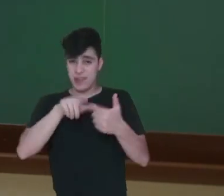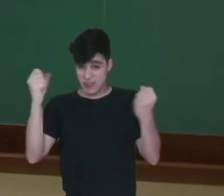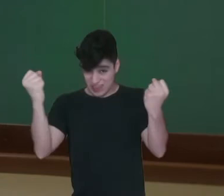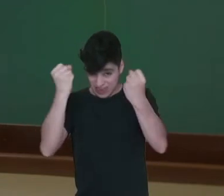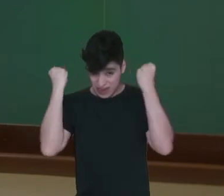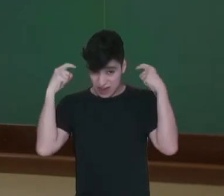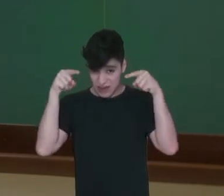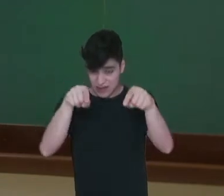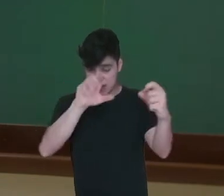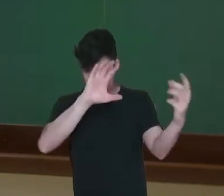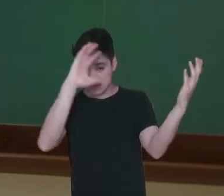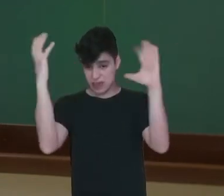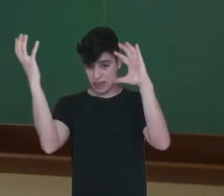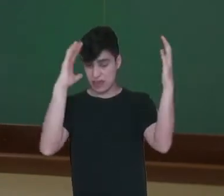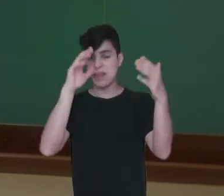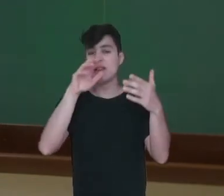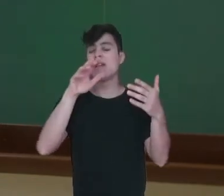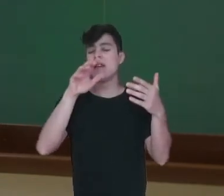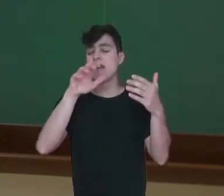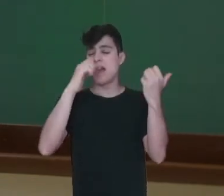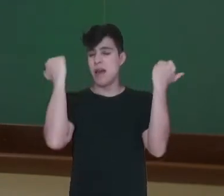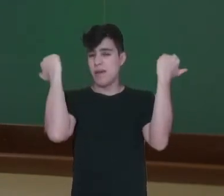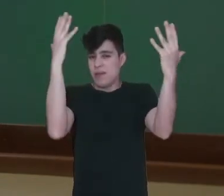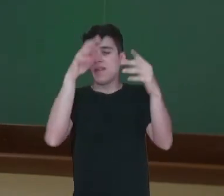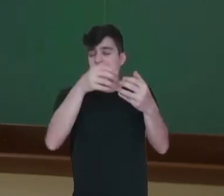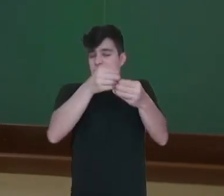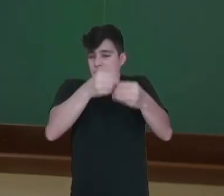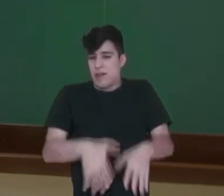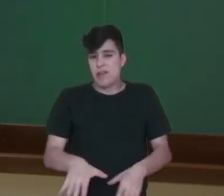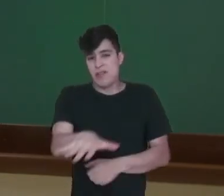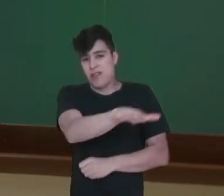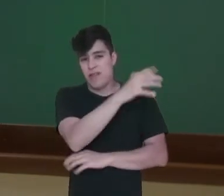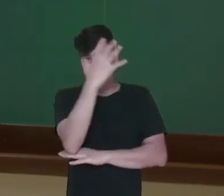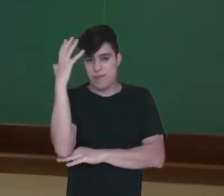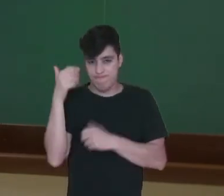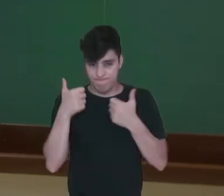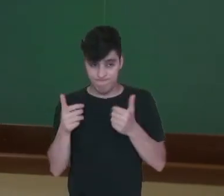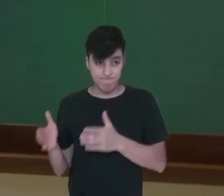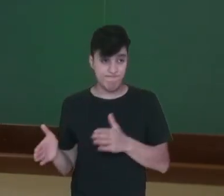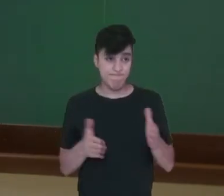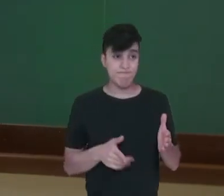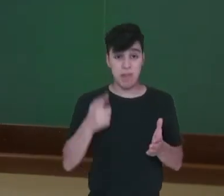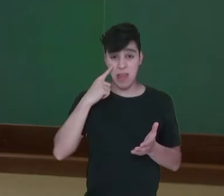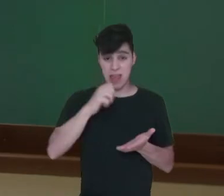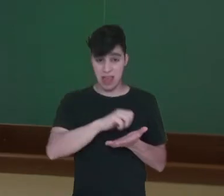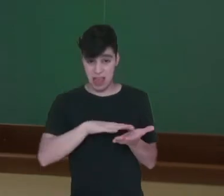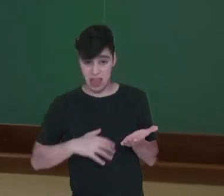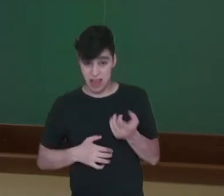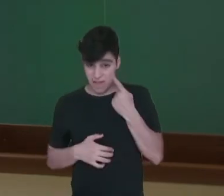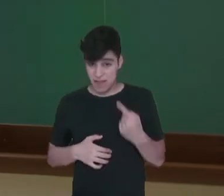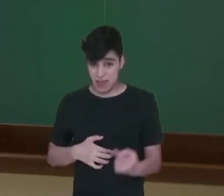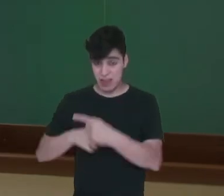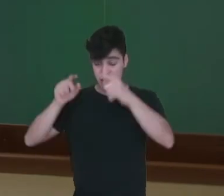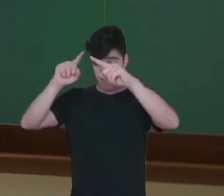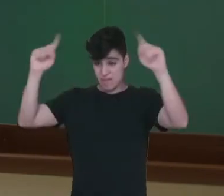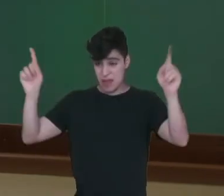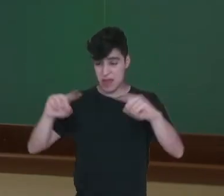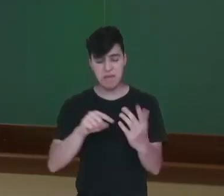que afetam a vegetação. Aí uma atividadezinha para que vocês observem o mapa e